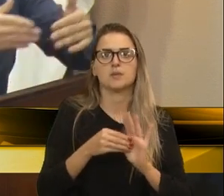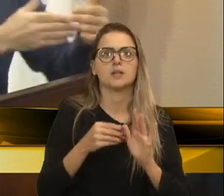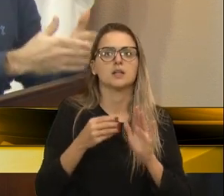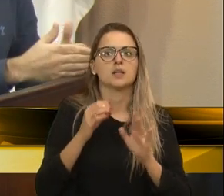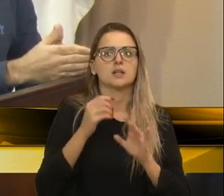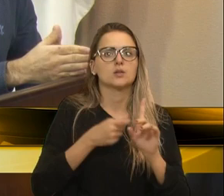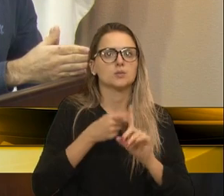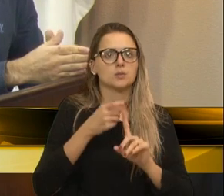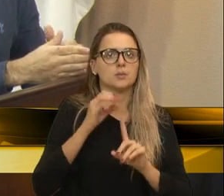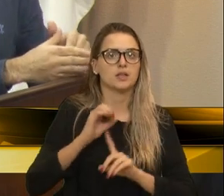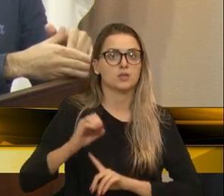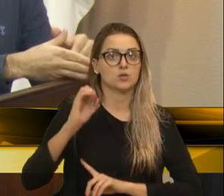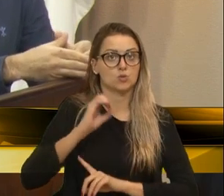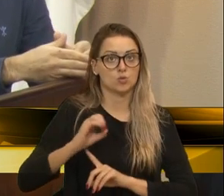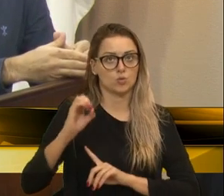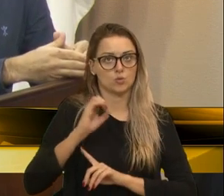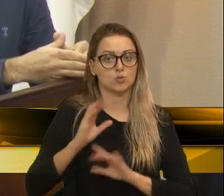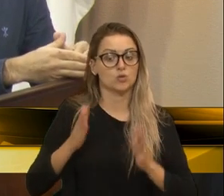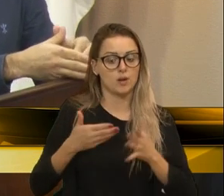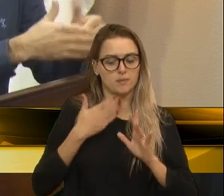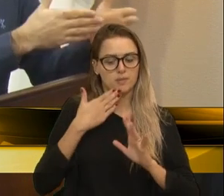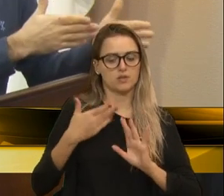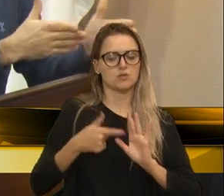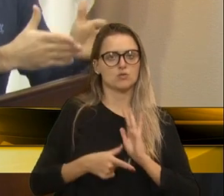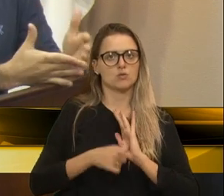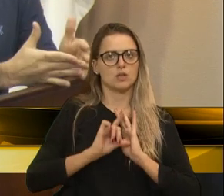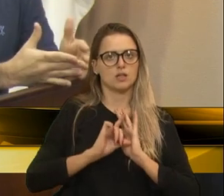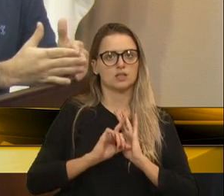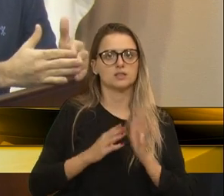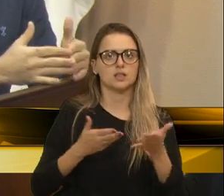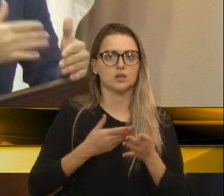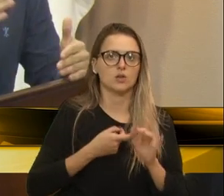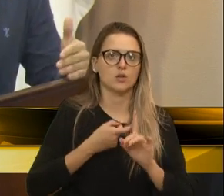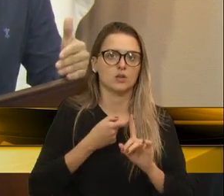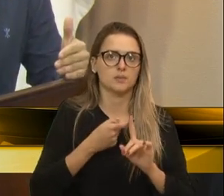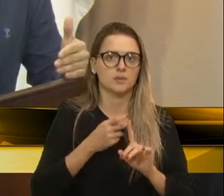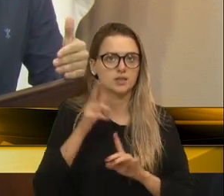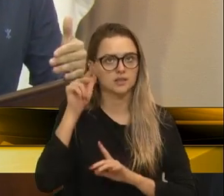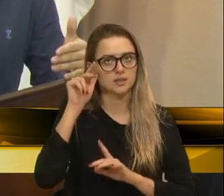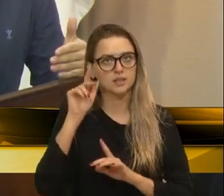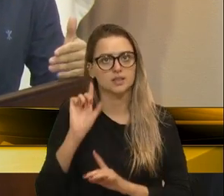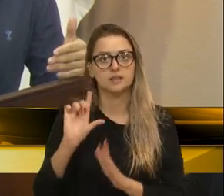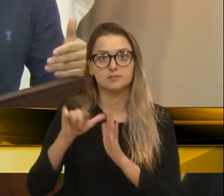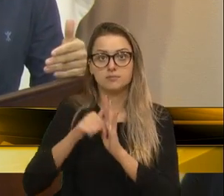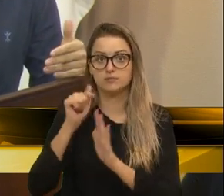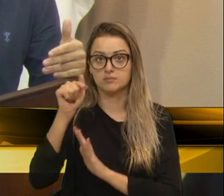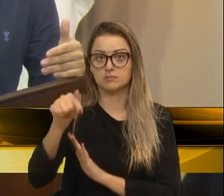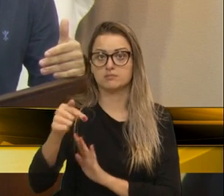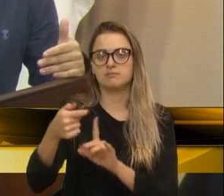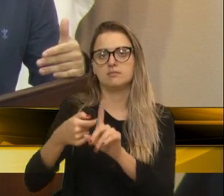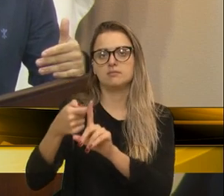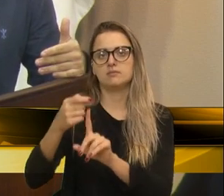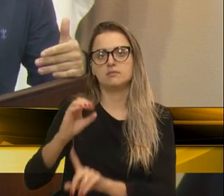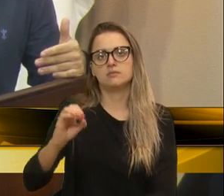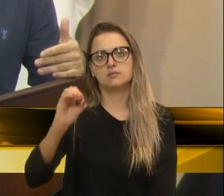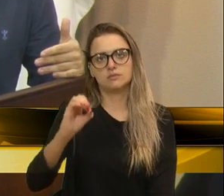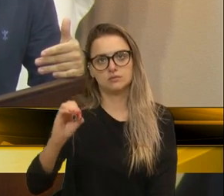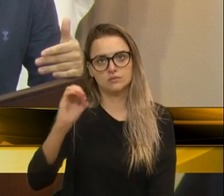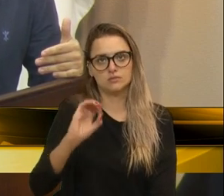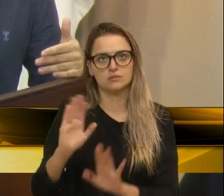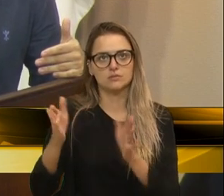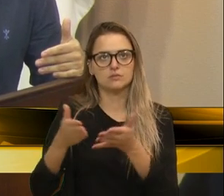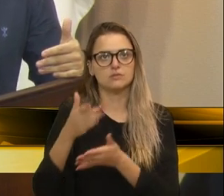nos adiantamos, agora, em final de abril, para que em outubro, então, nós